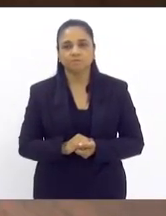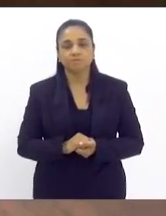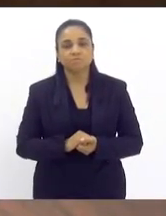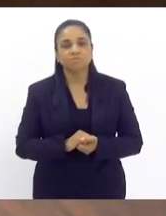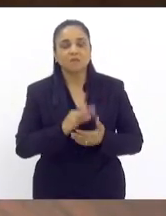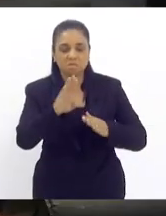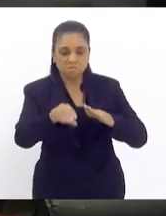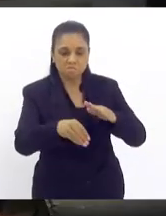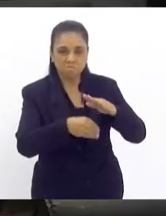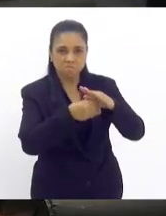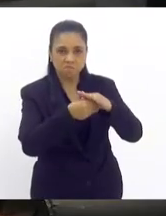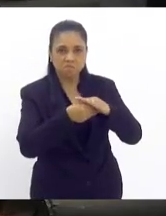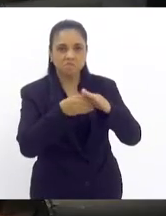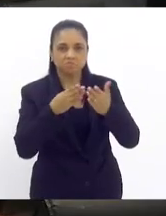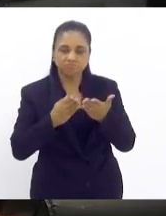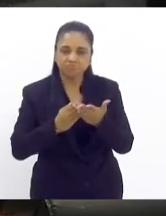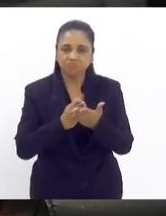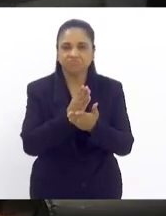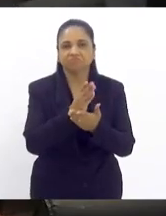Parecer favorável.